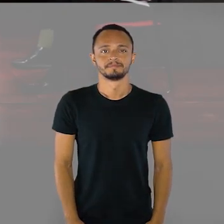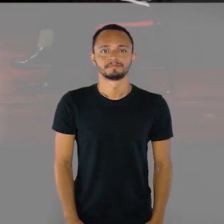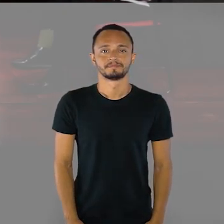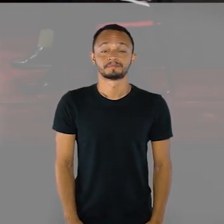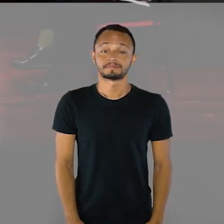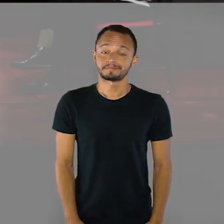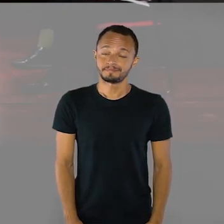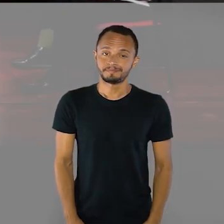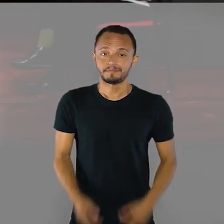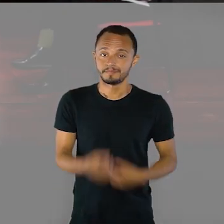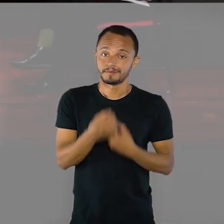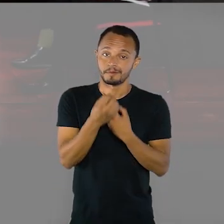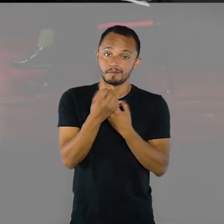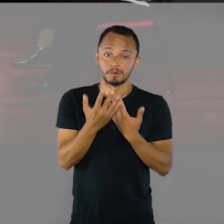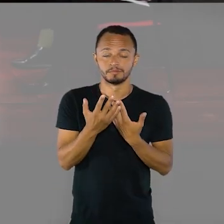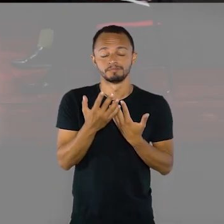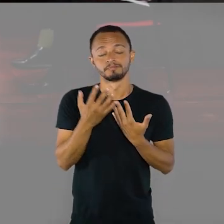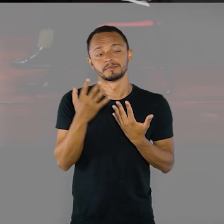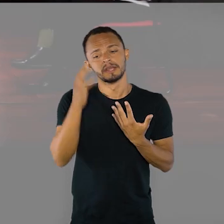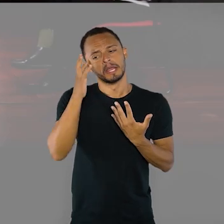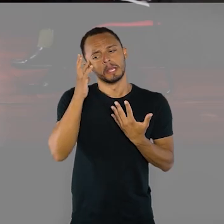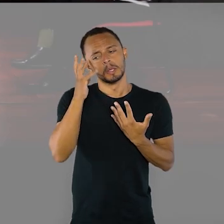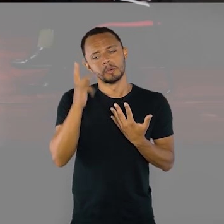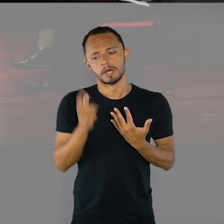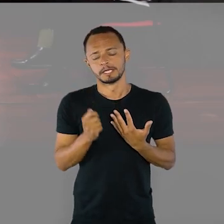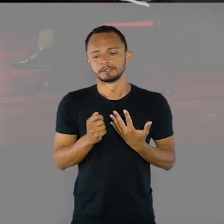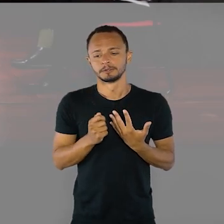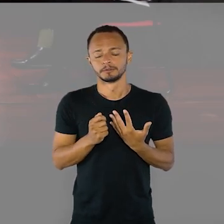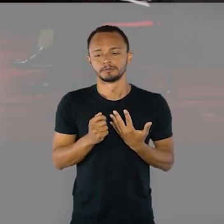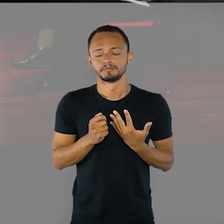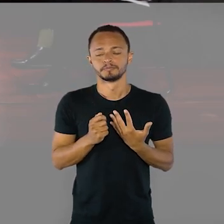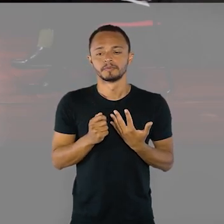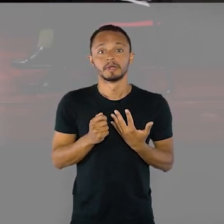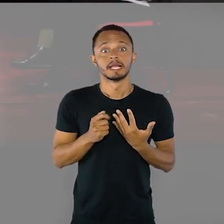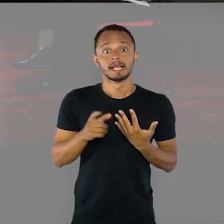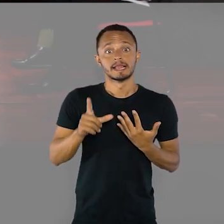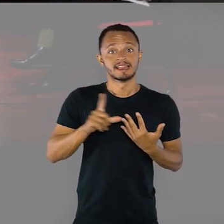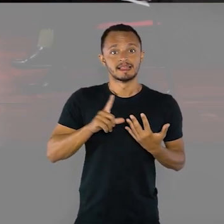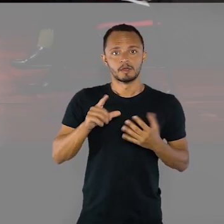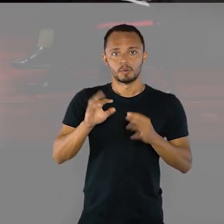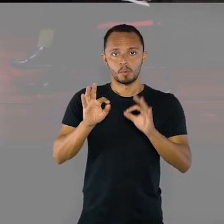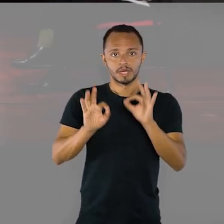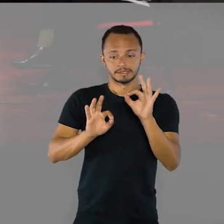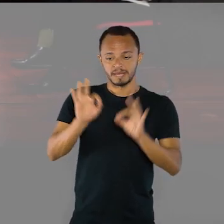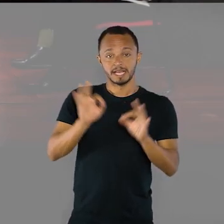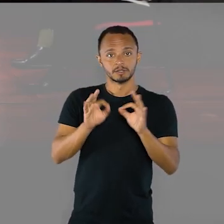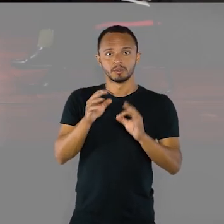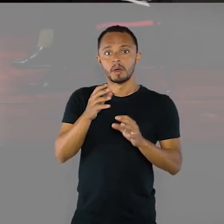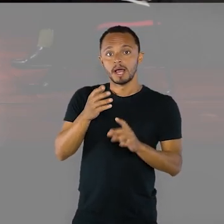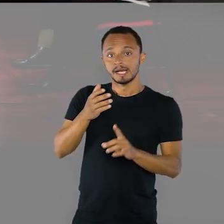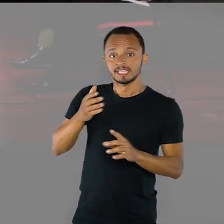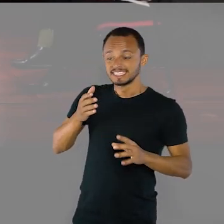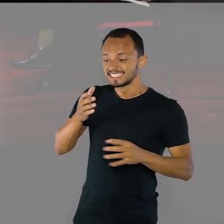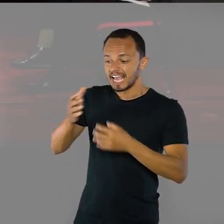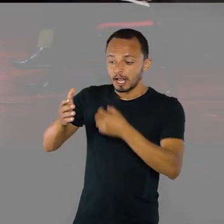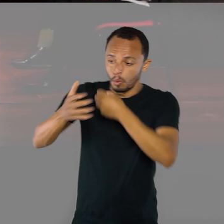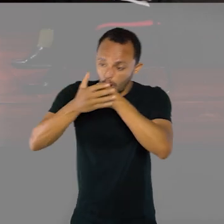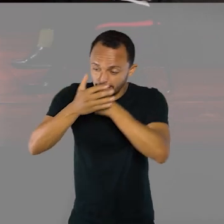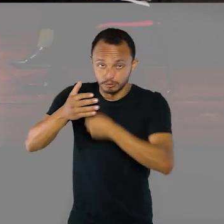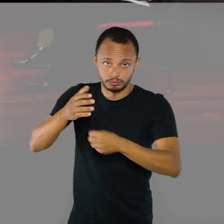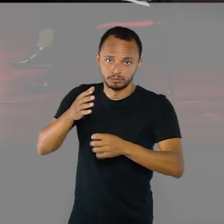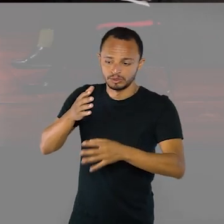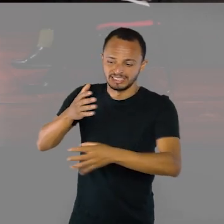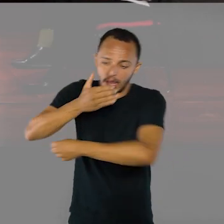Bom, gente, eu acho que um aspecto, né, se a gente fala do sequestro da independência, desses vários sequestros